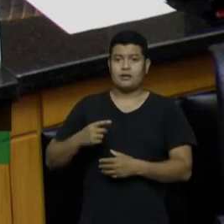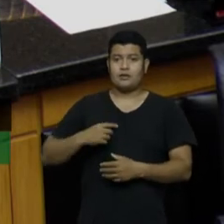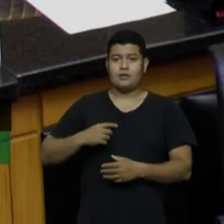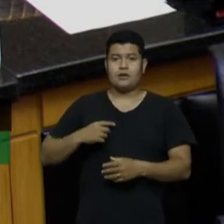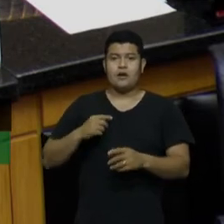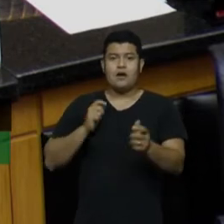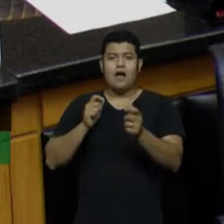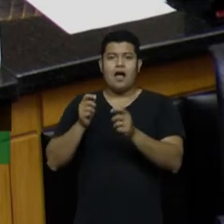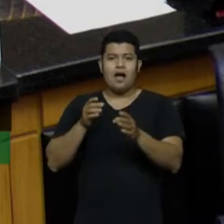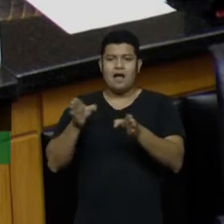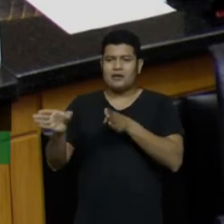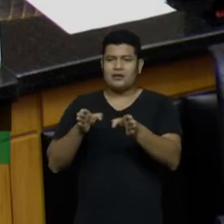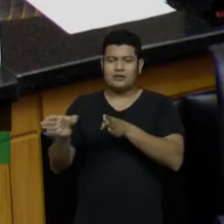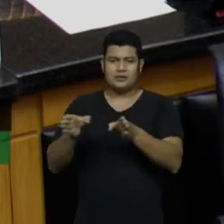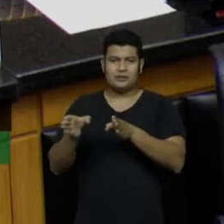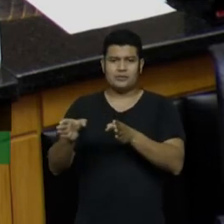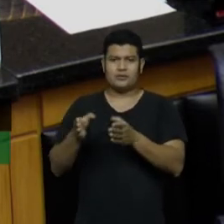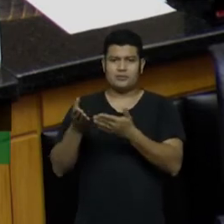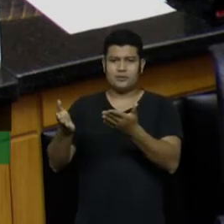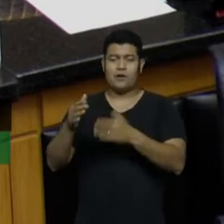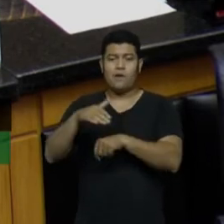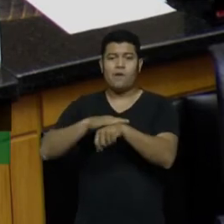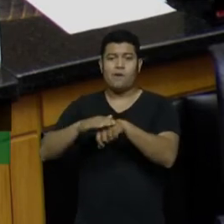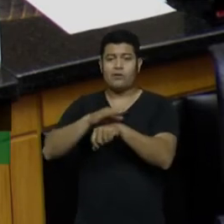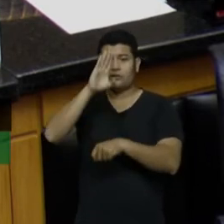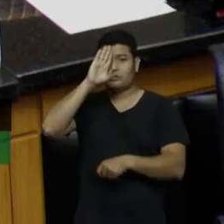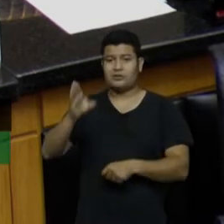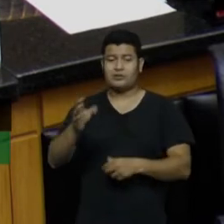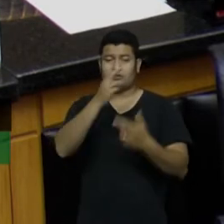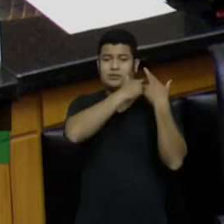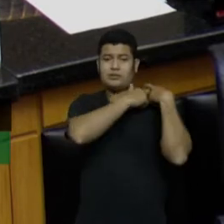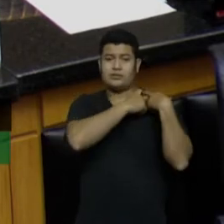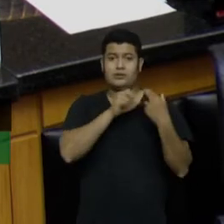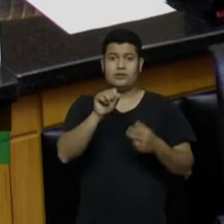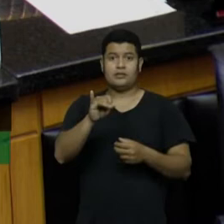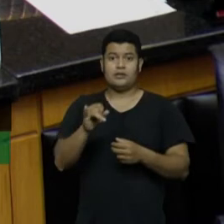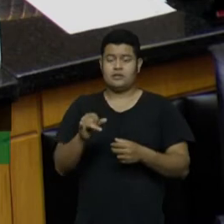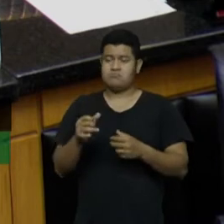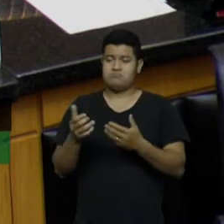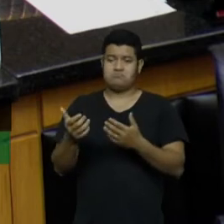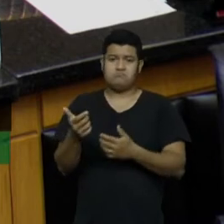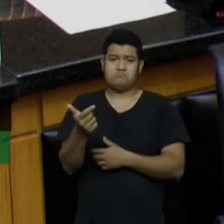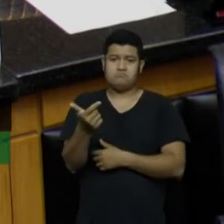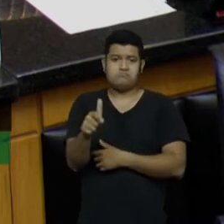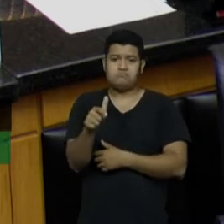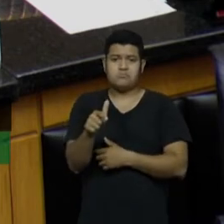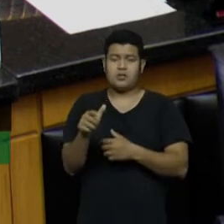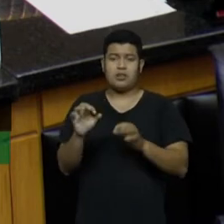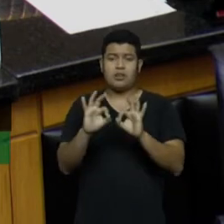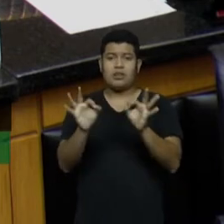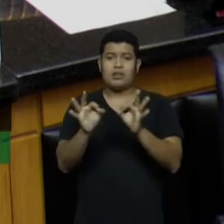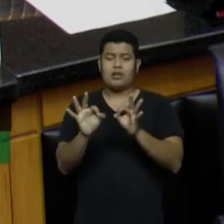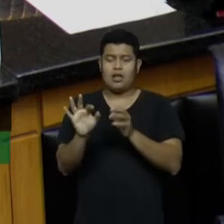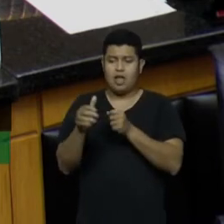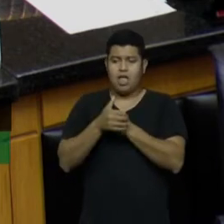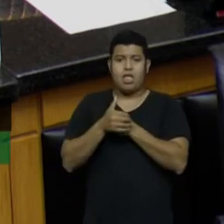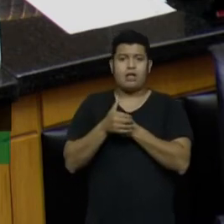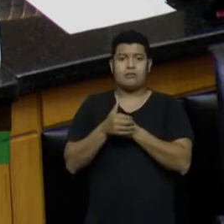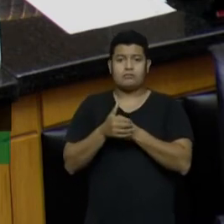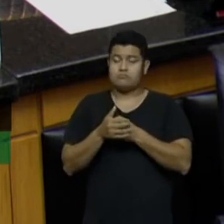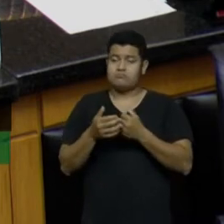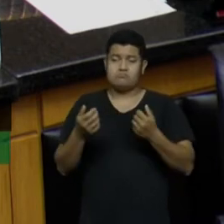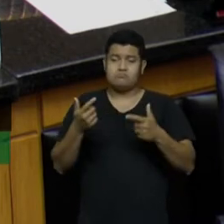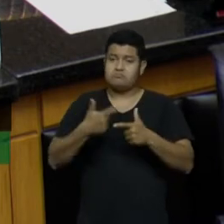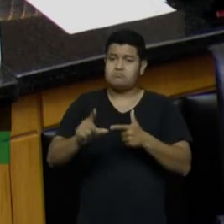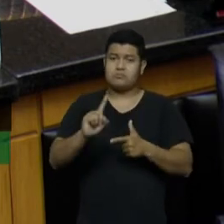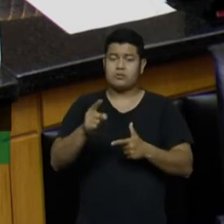é o responsável. Se não há nada a esconder, então não há problema. A pessoa pode vir aqui, o secretário de segurança pode vir aqui e